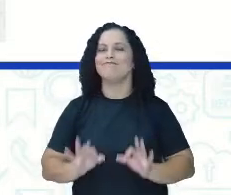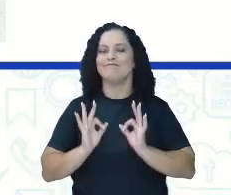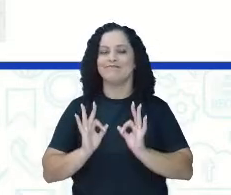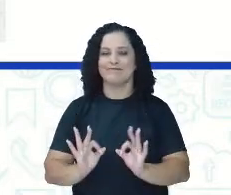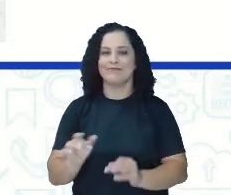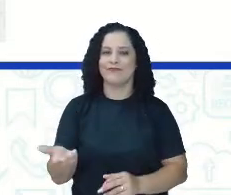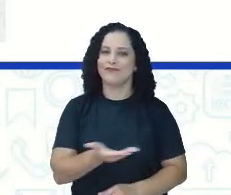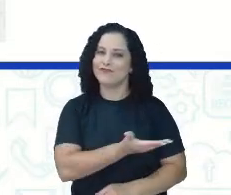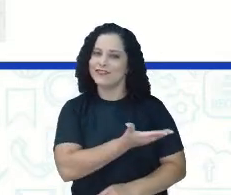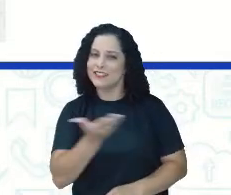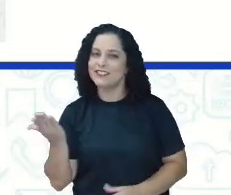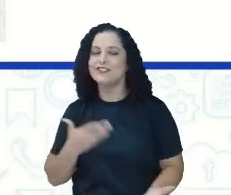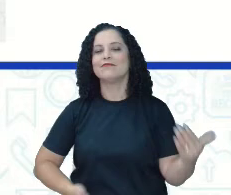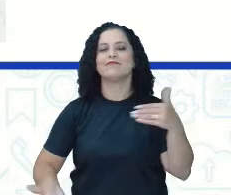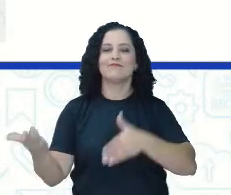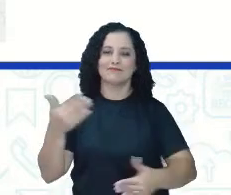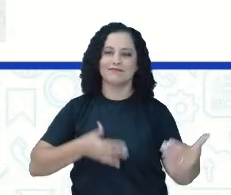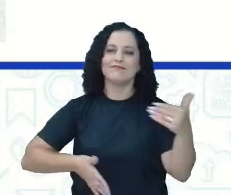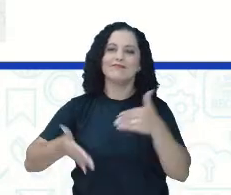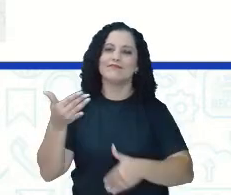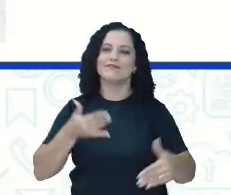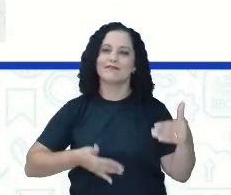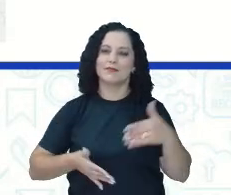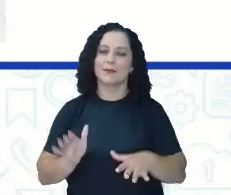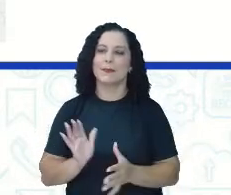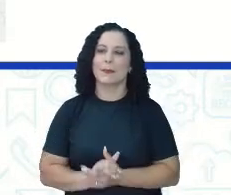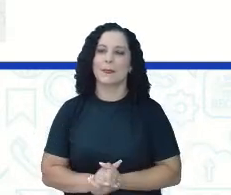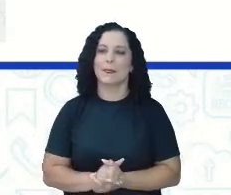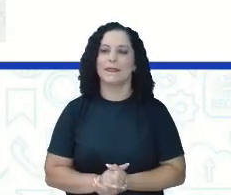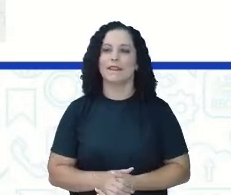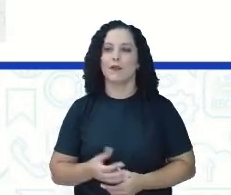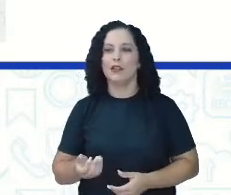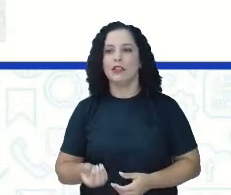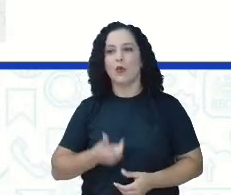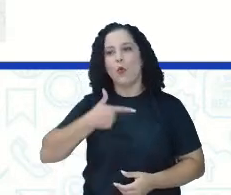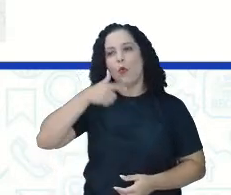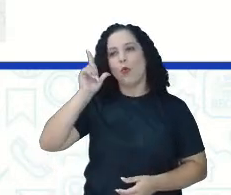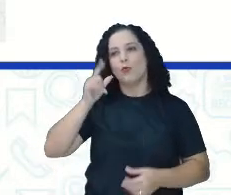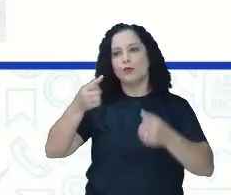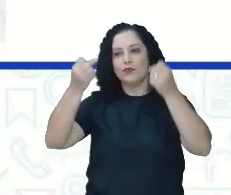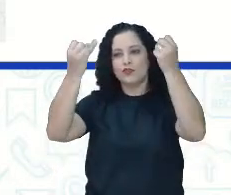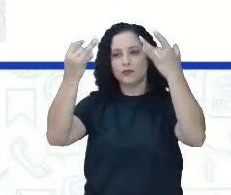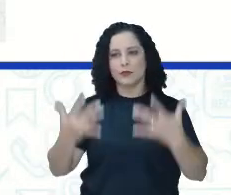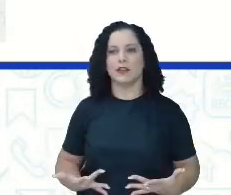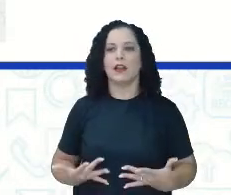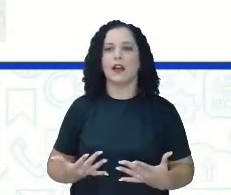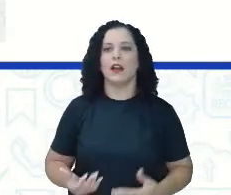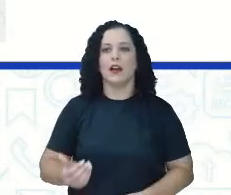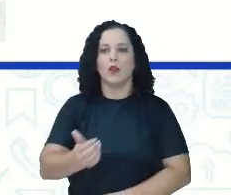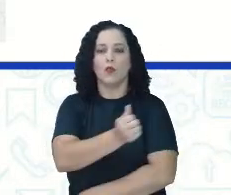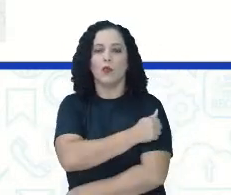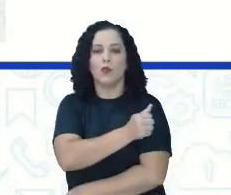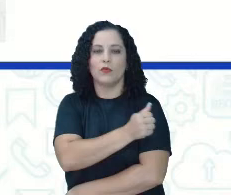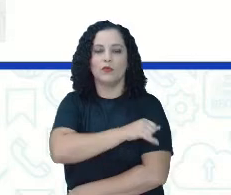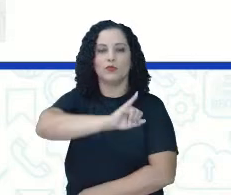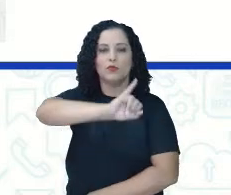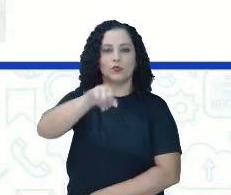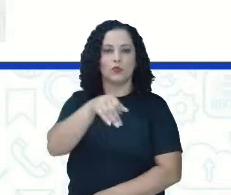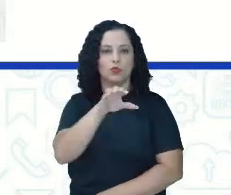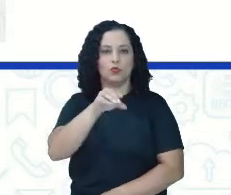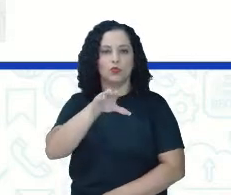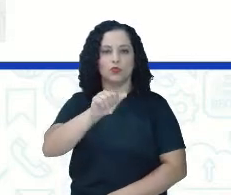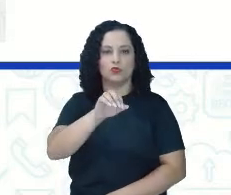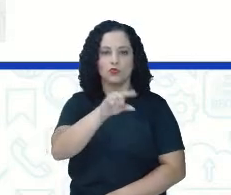galera é muito participativa, tá? Então, quando a gente colocou ontem o desafio, olha, o João respondeu, a